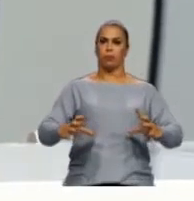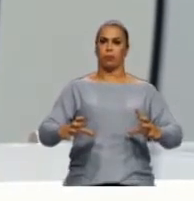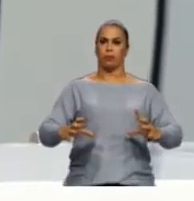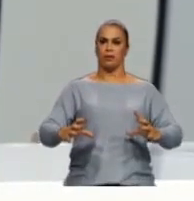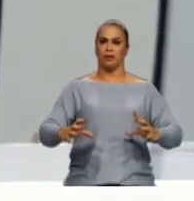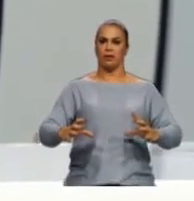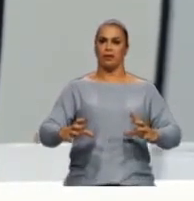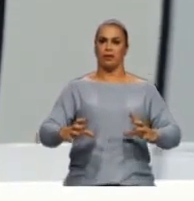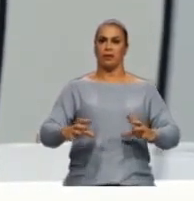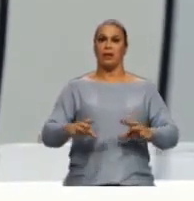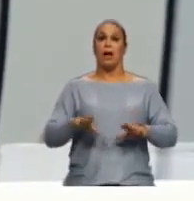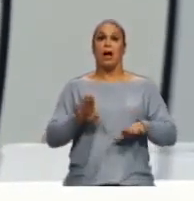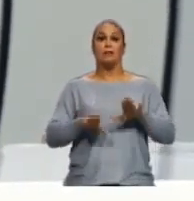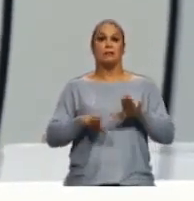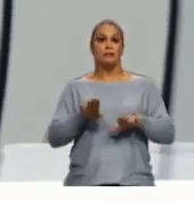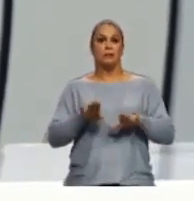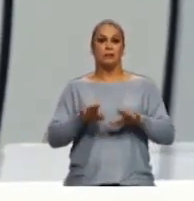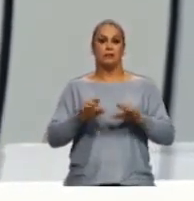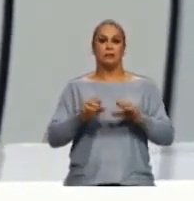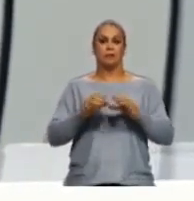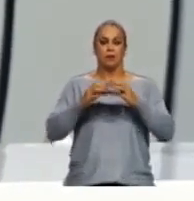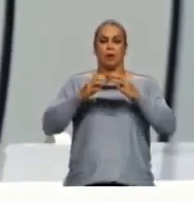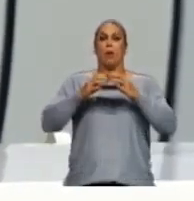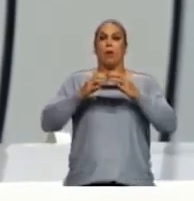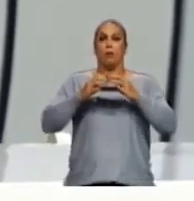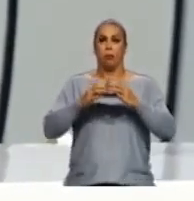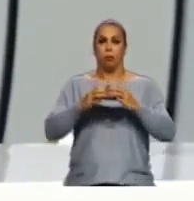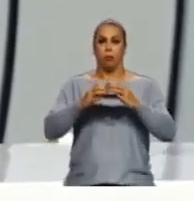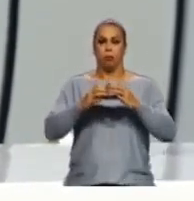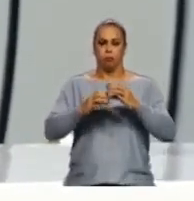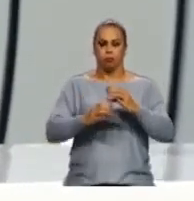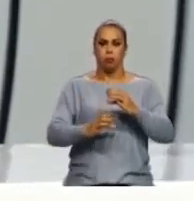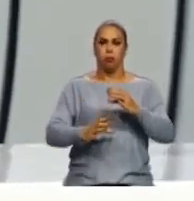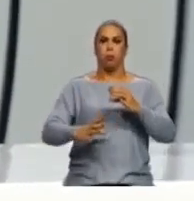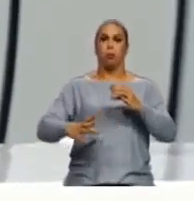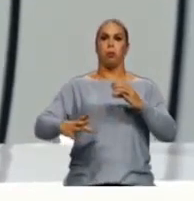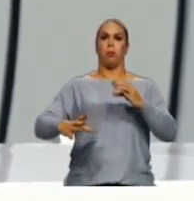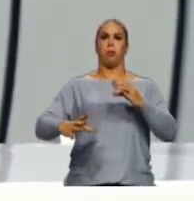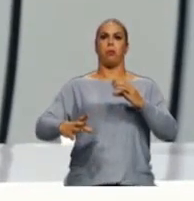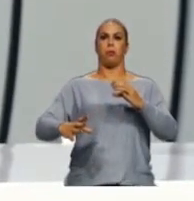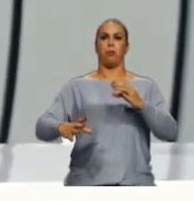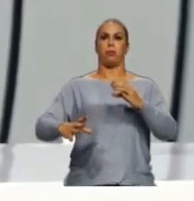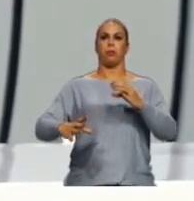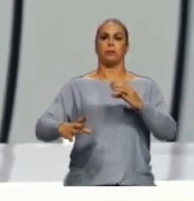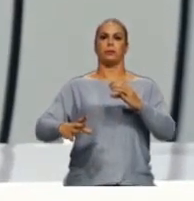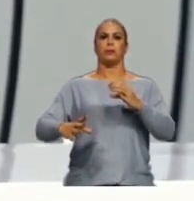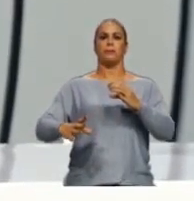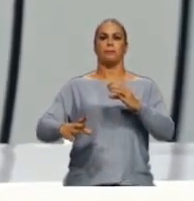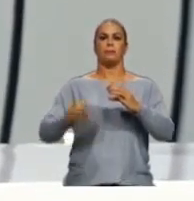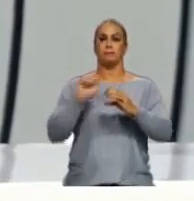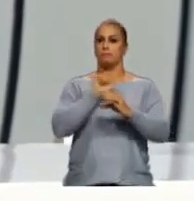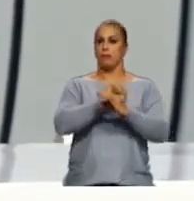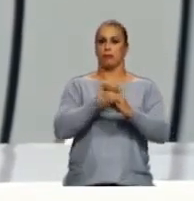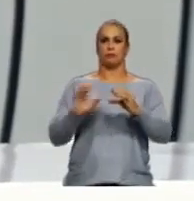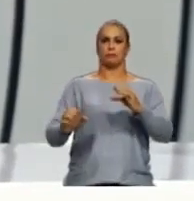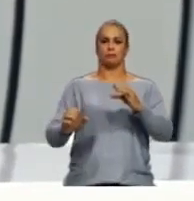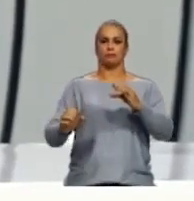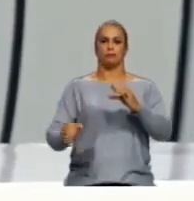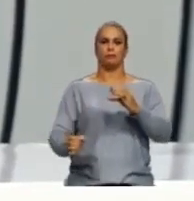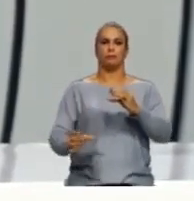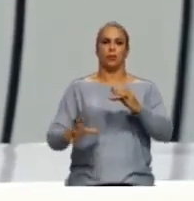vai se contrair para lançar o ar para fora. Então, a caixa torácica, traqueia,